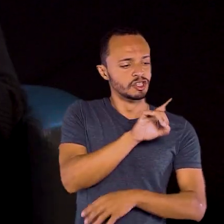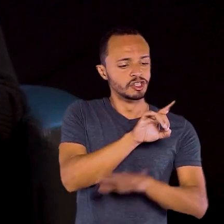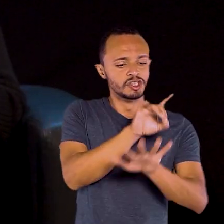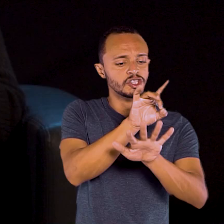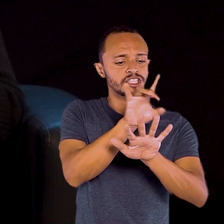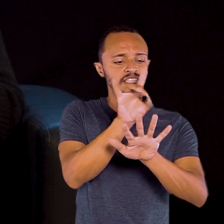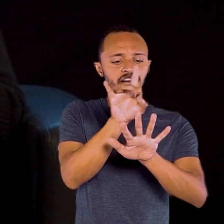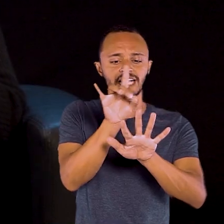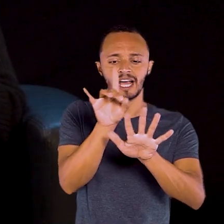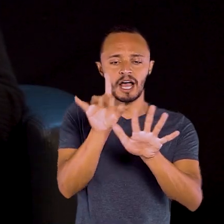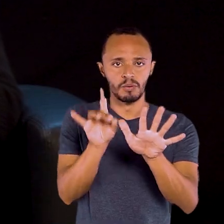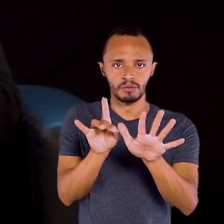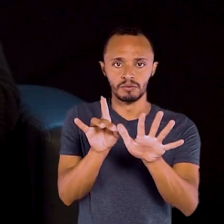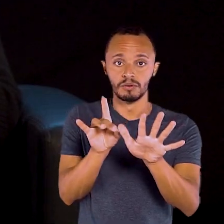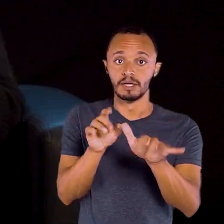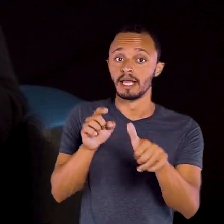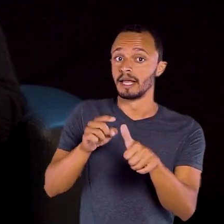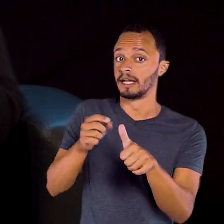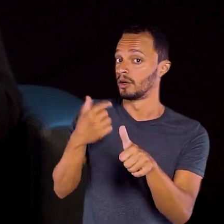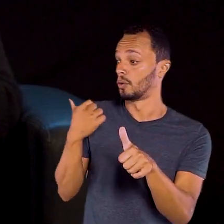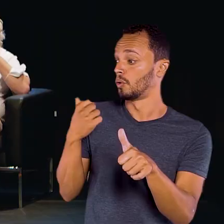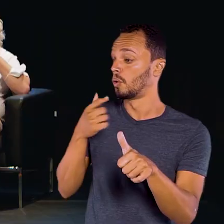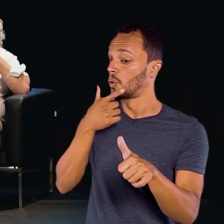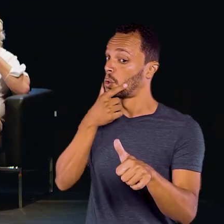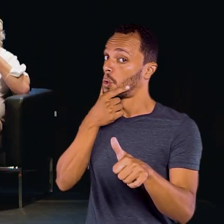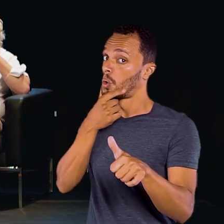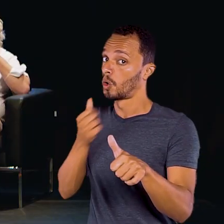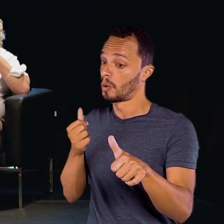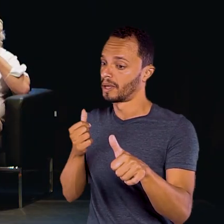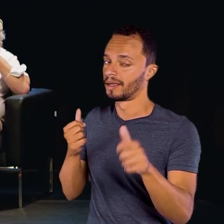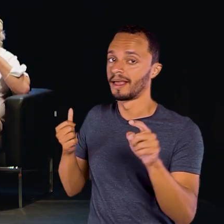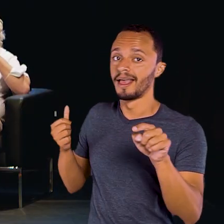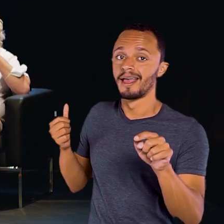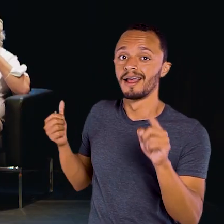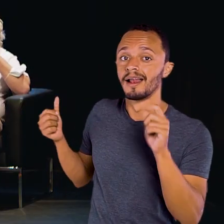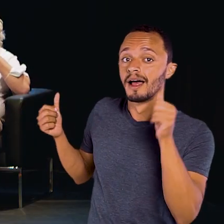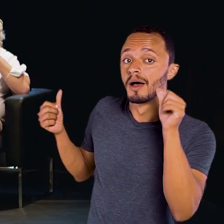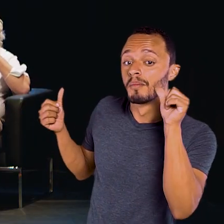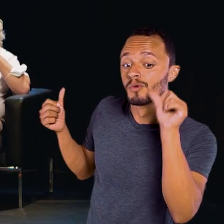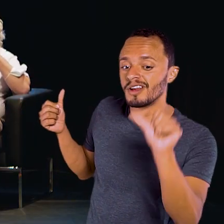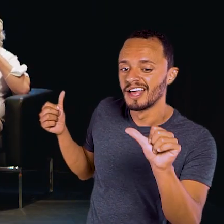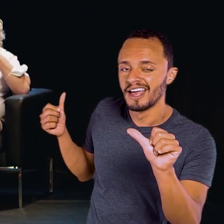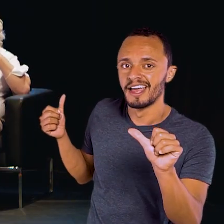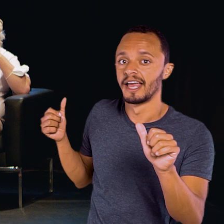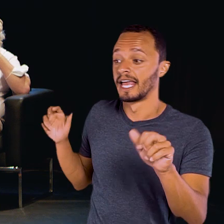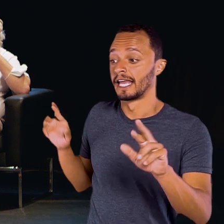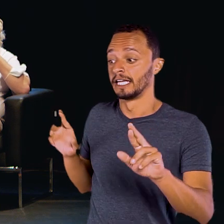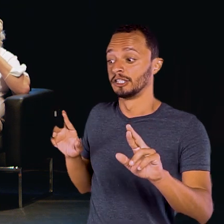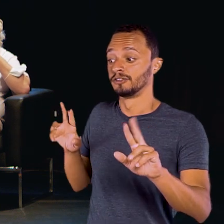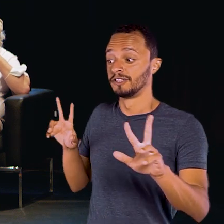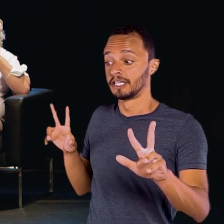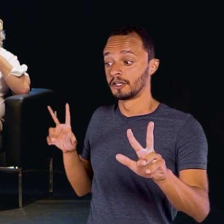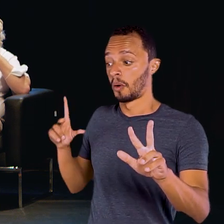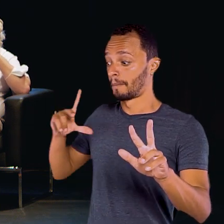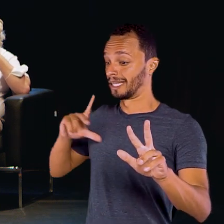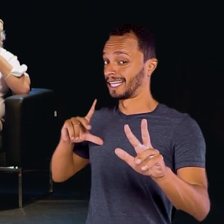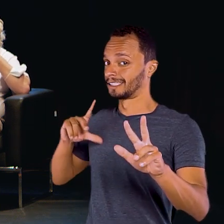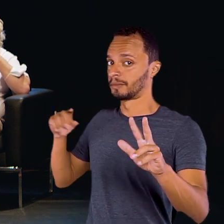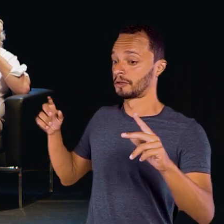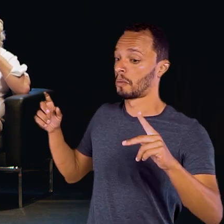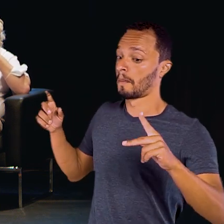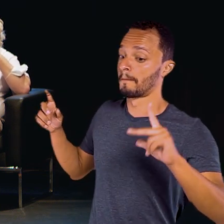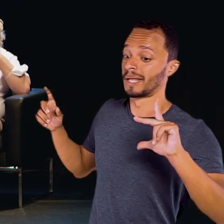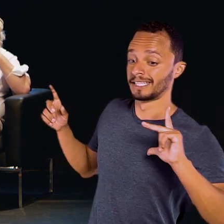Ela é uma mulher negra retinta, escravizada, que tem outro... Eliana, só um detalhe. Pertencimento. Essa coisa dos